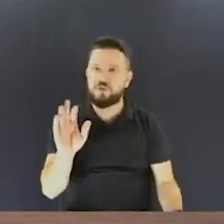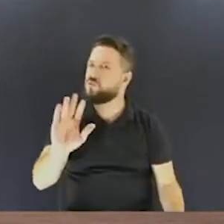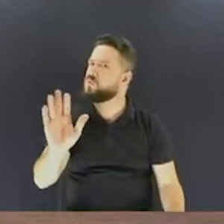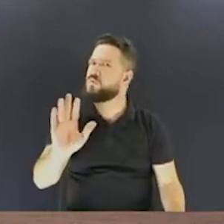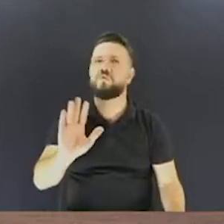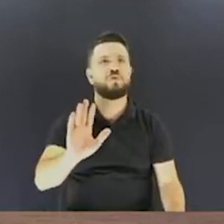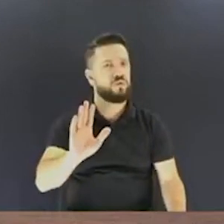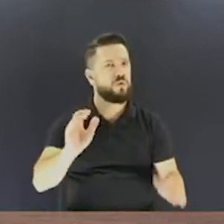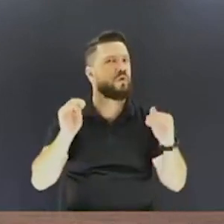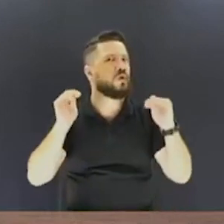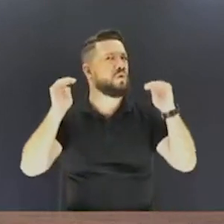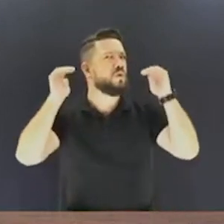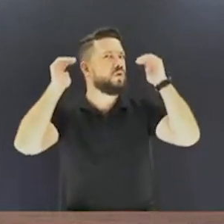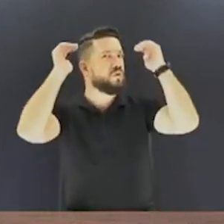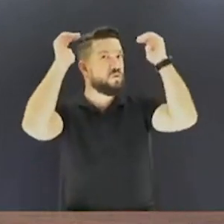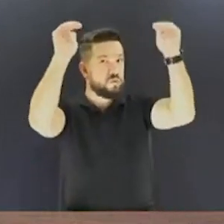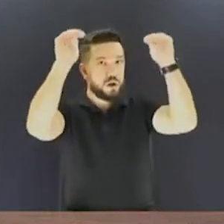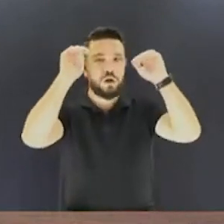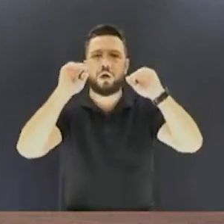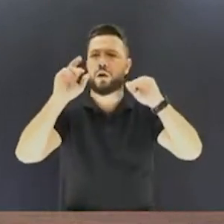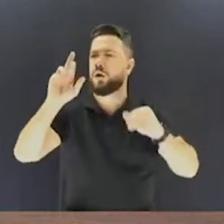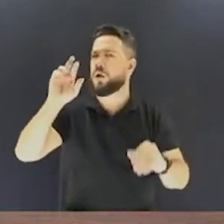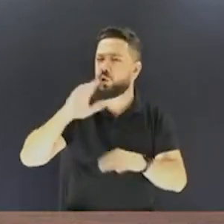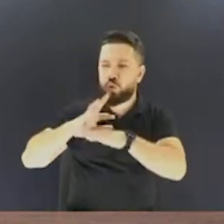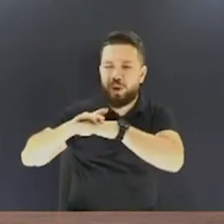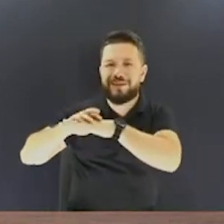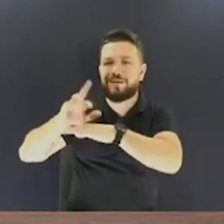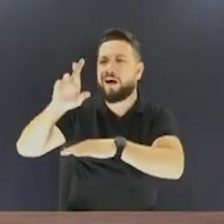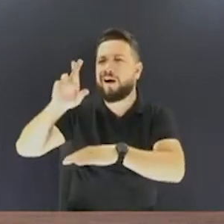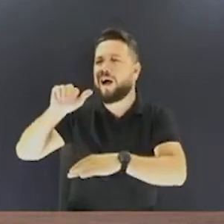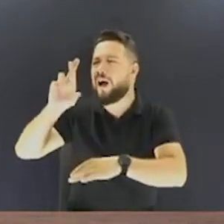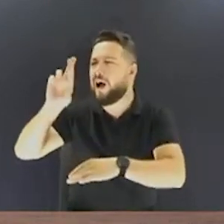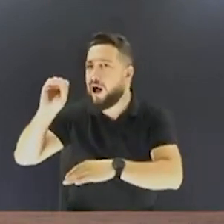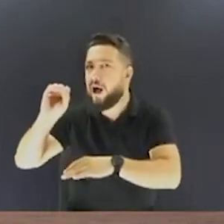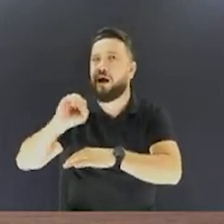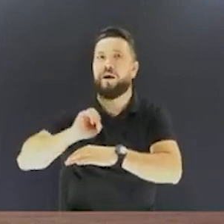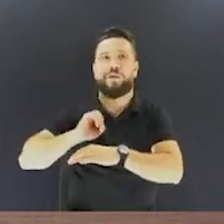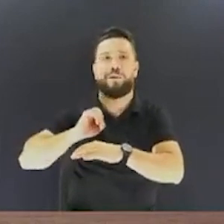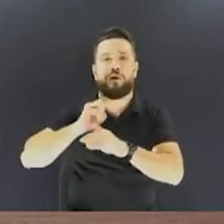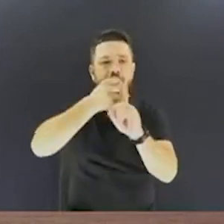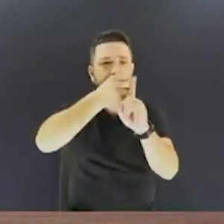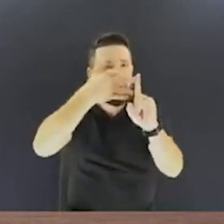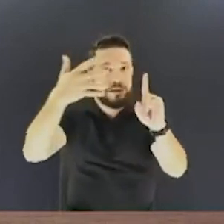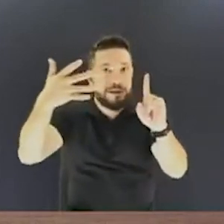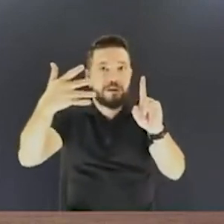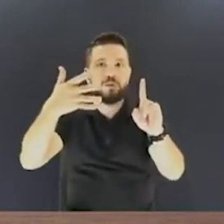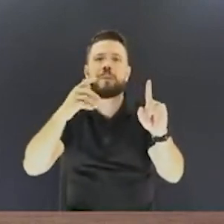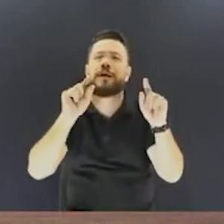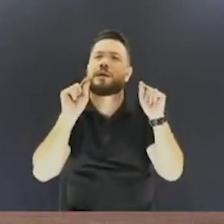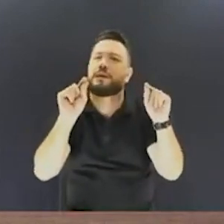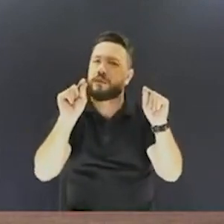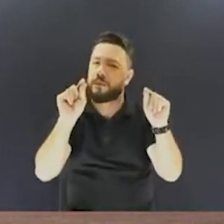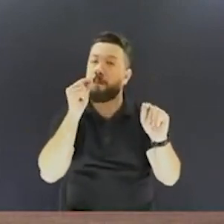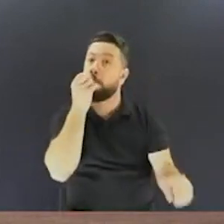significativo, doenças raras, é delicado. Os estudos, as pesquisas são muito grandes e,